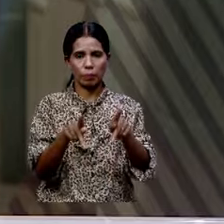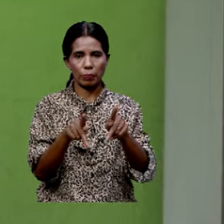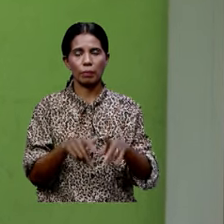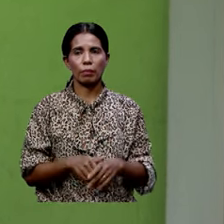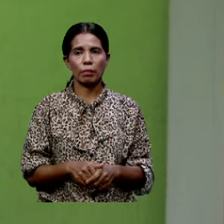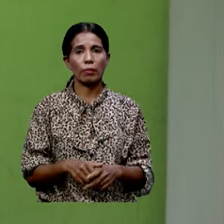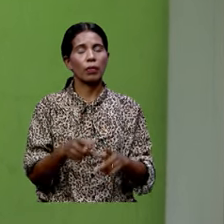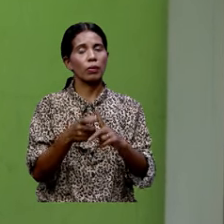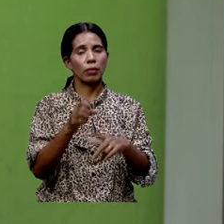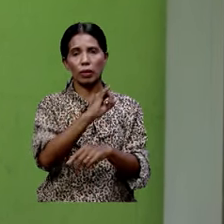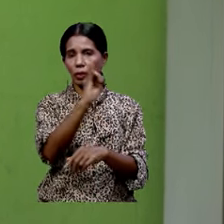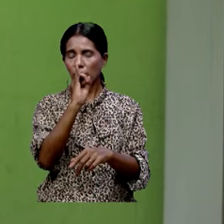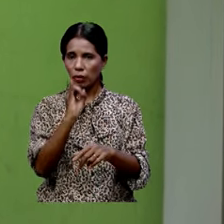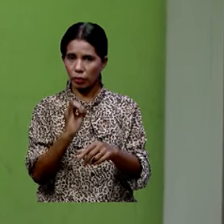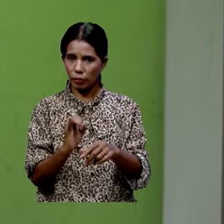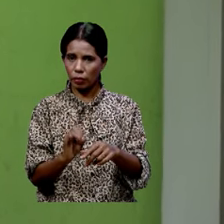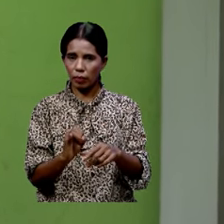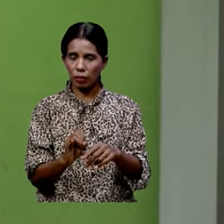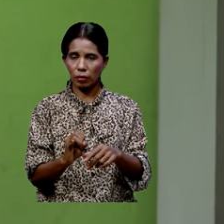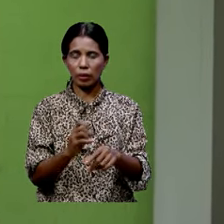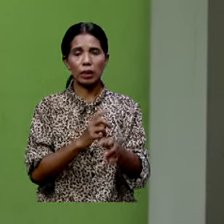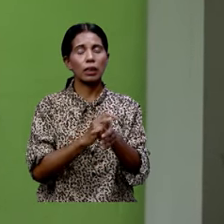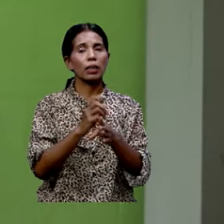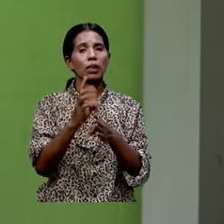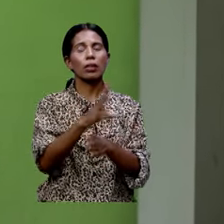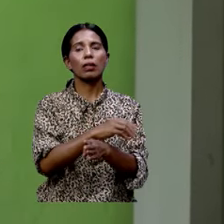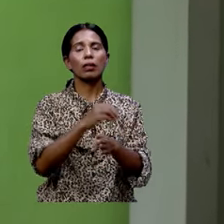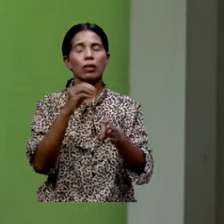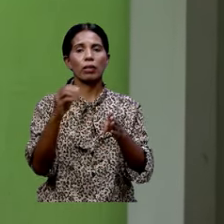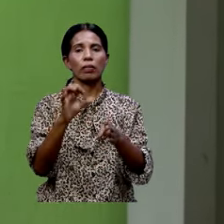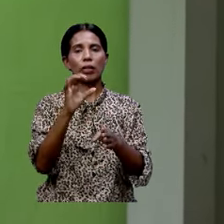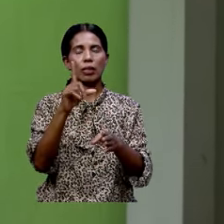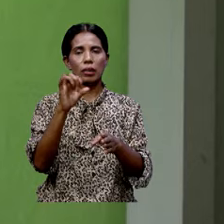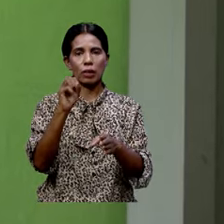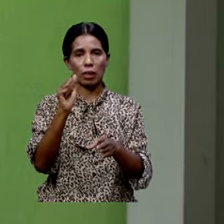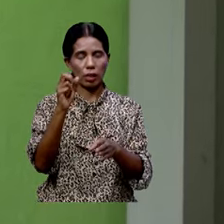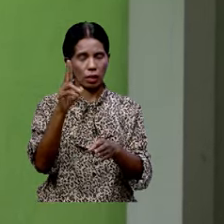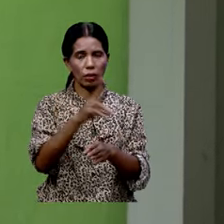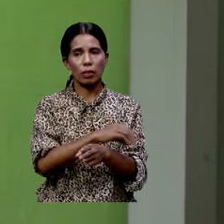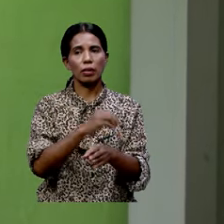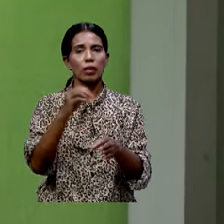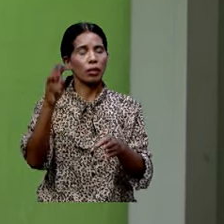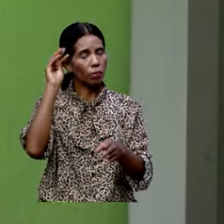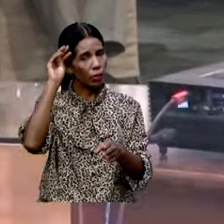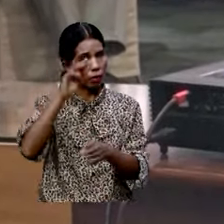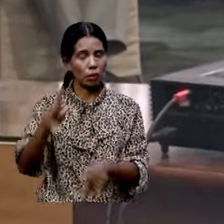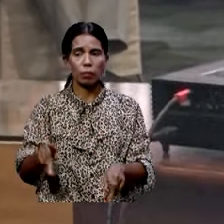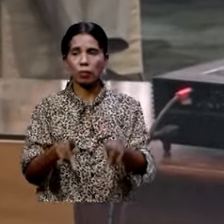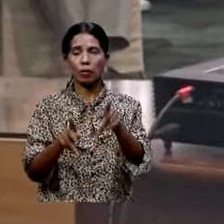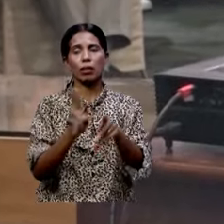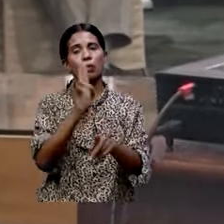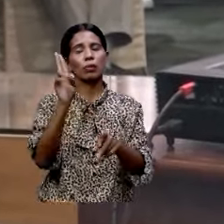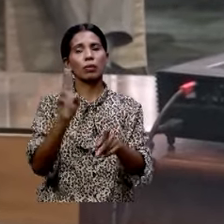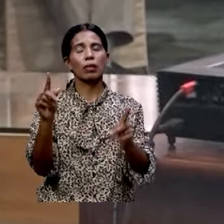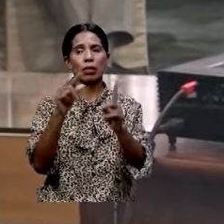Liu Russo entrevista Bazia Men, diretor da Associação RAC, Feliciano da Costa Araújo Ateten. Durante o Ministério Público, sempre usa